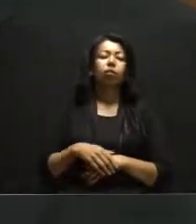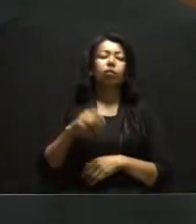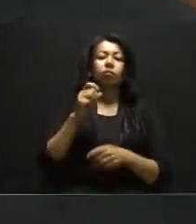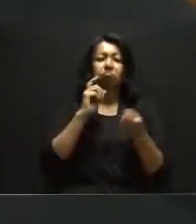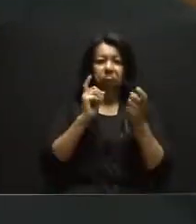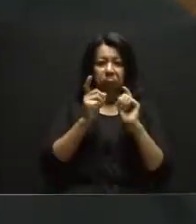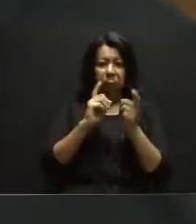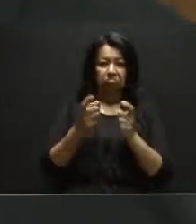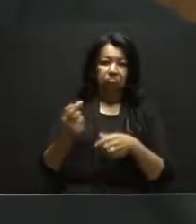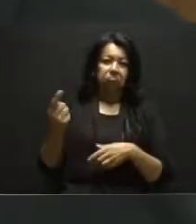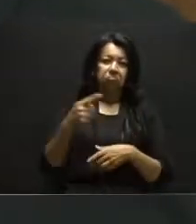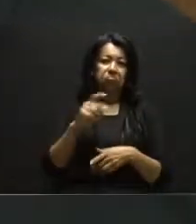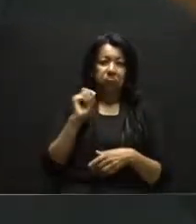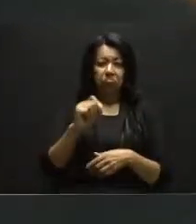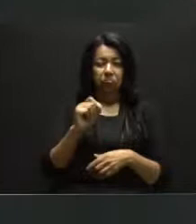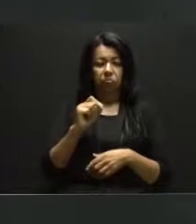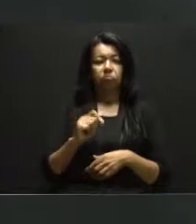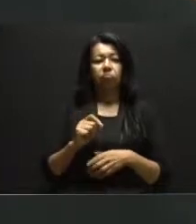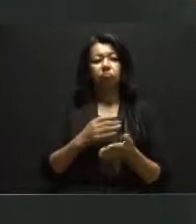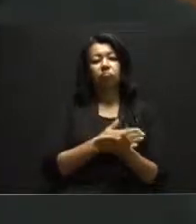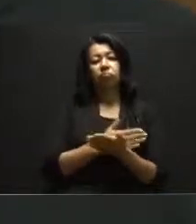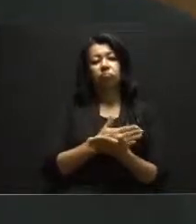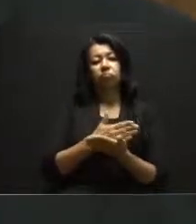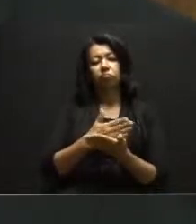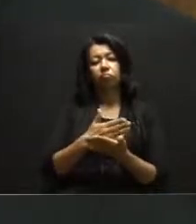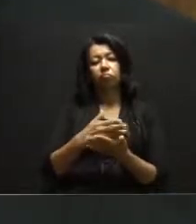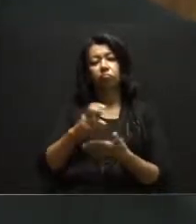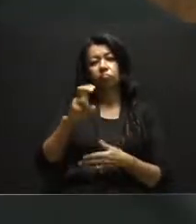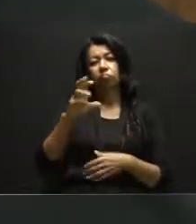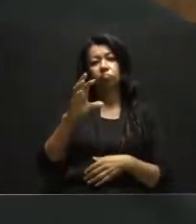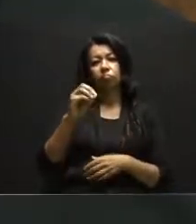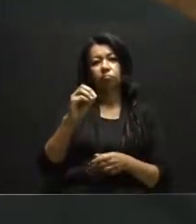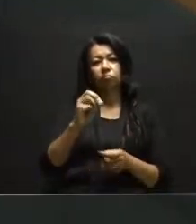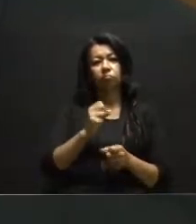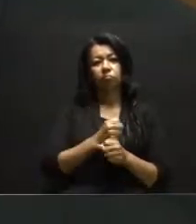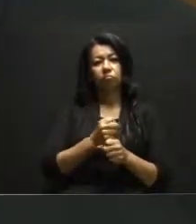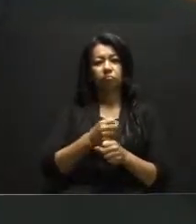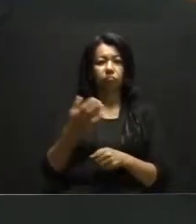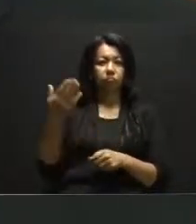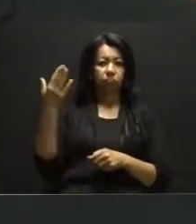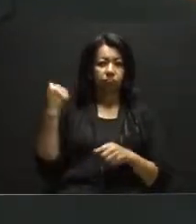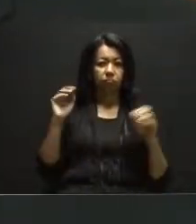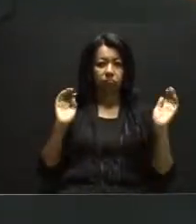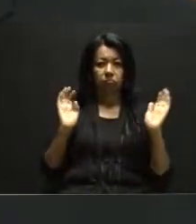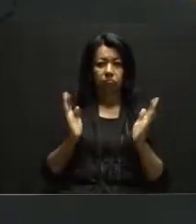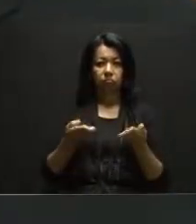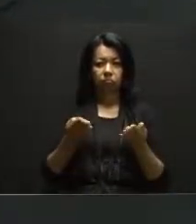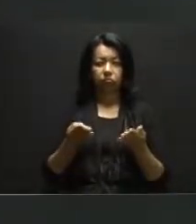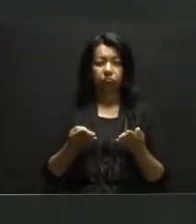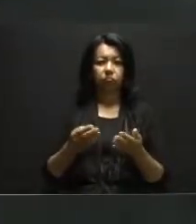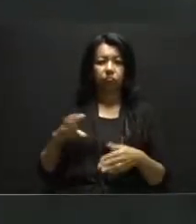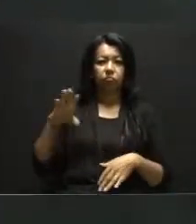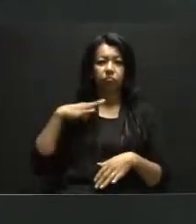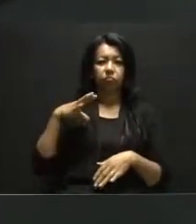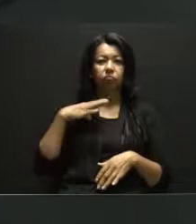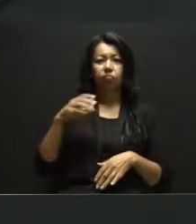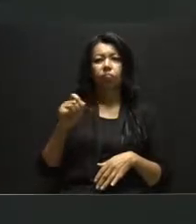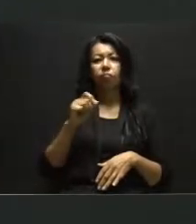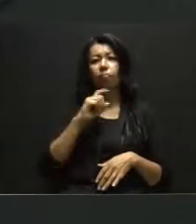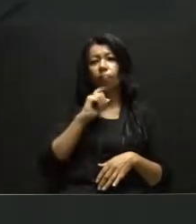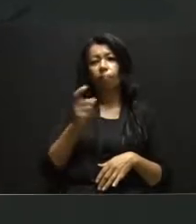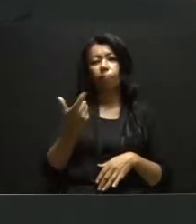ele fecha um ciclo né que iniciou há 50 anos atrás e hoje uma cidade que ninguém